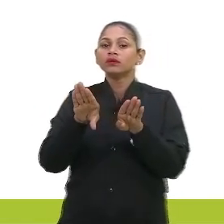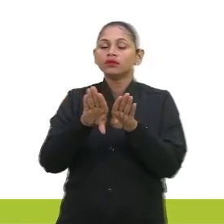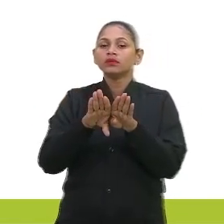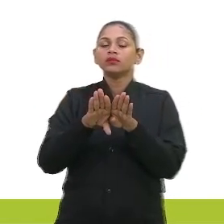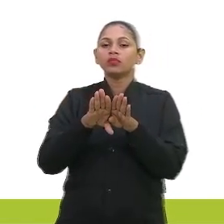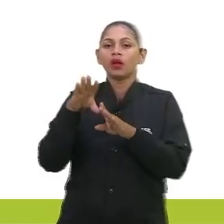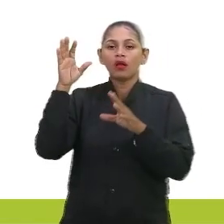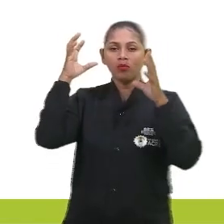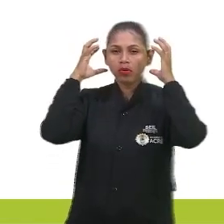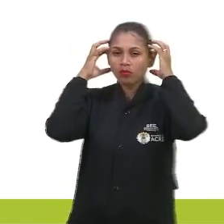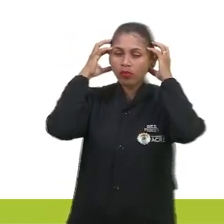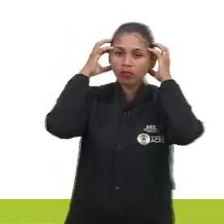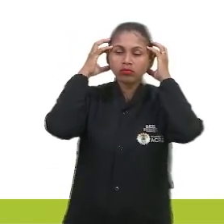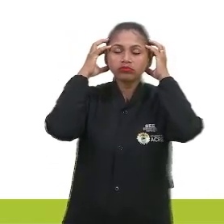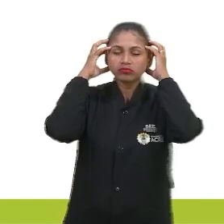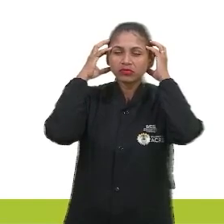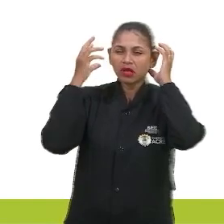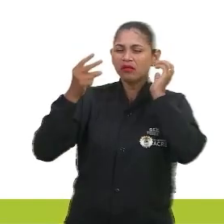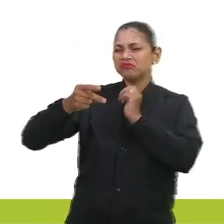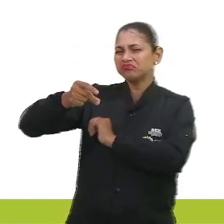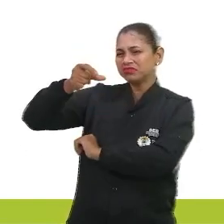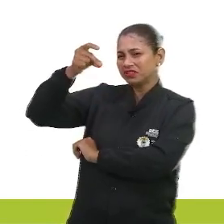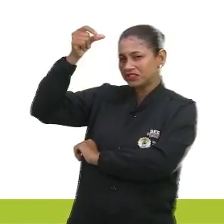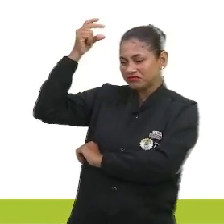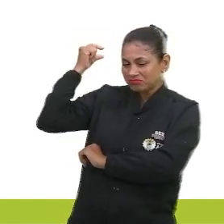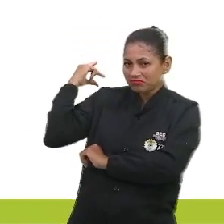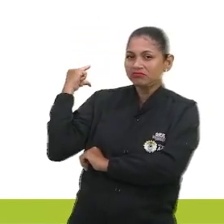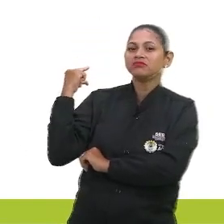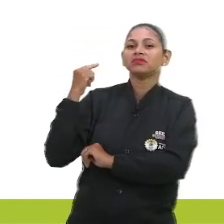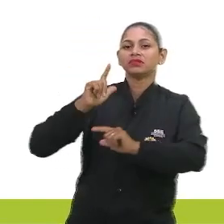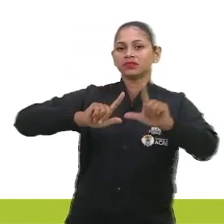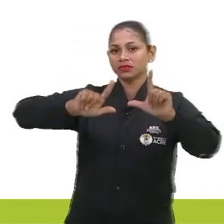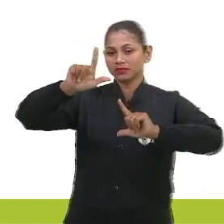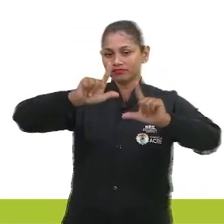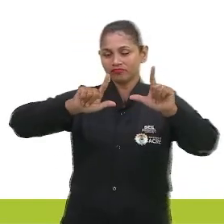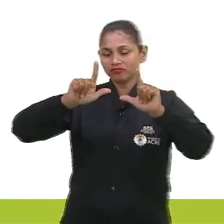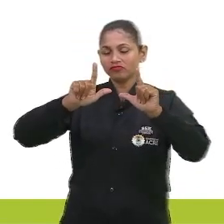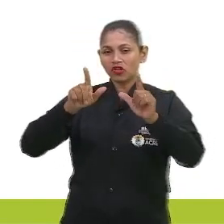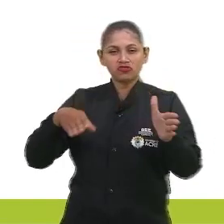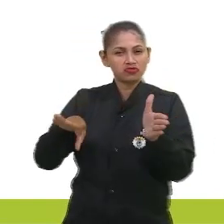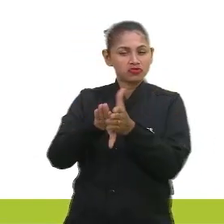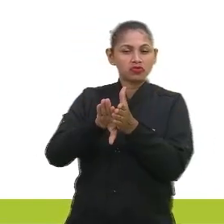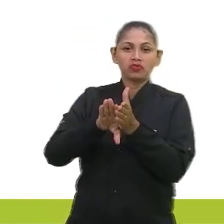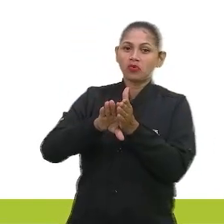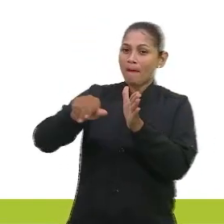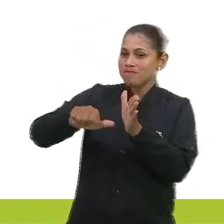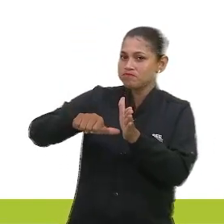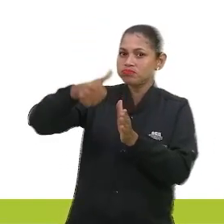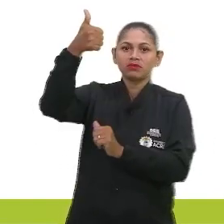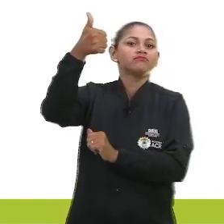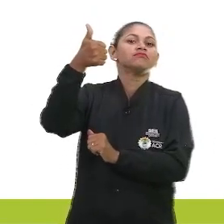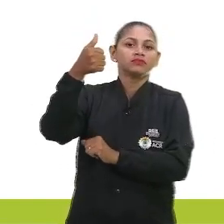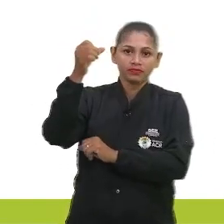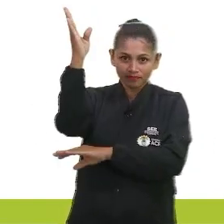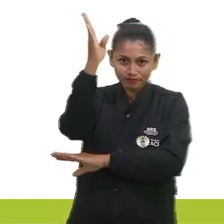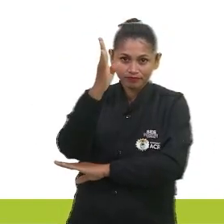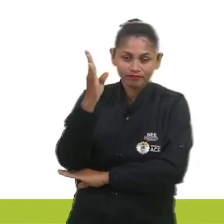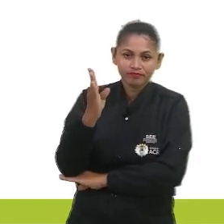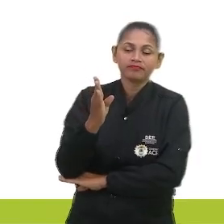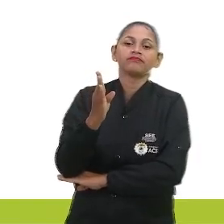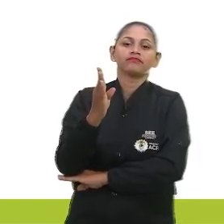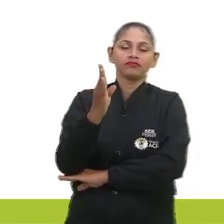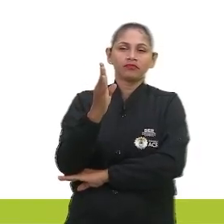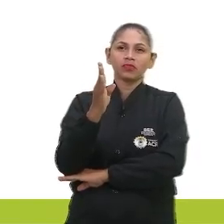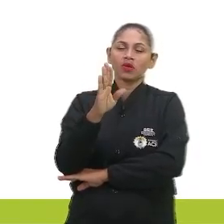rádio é uma mídia bem mais antiga, do que a TV. O rádio chegou primeiro no Brasil do que a televisão, que chega lá por volta da década